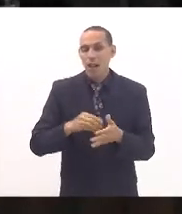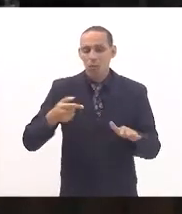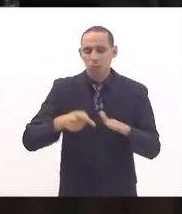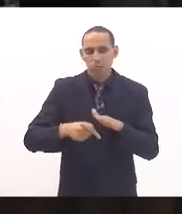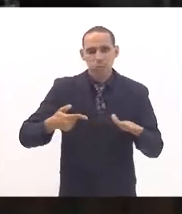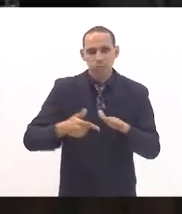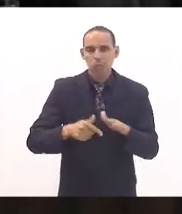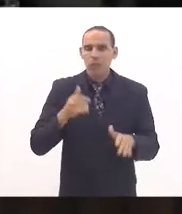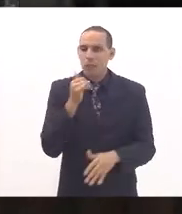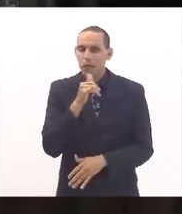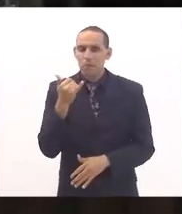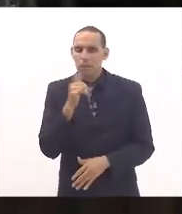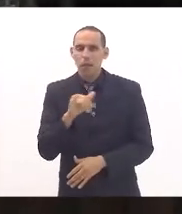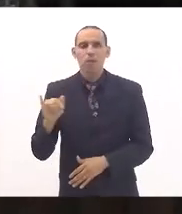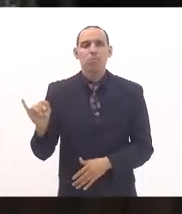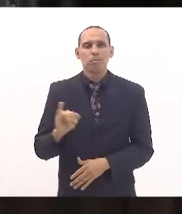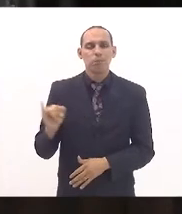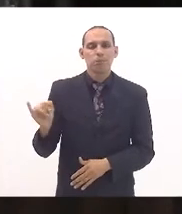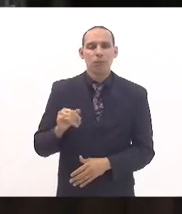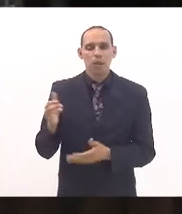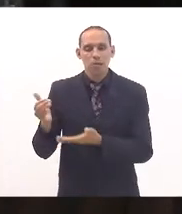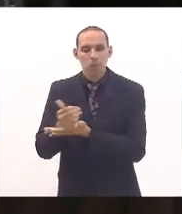e Comércio, Tributação,